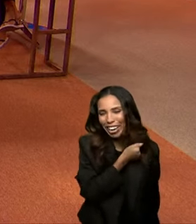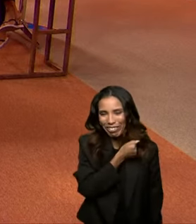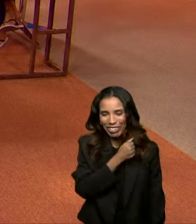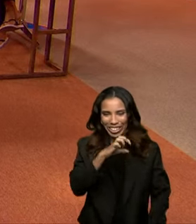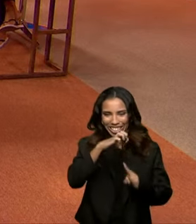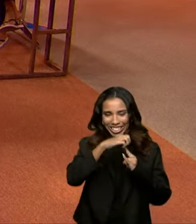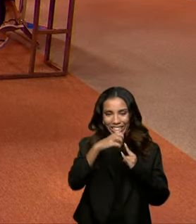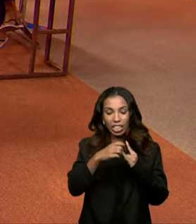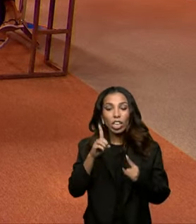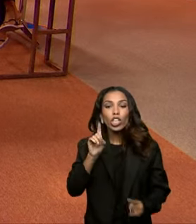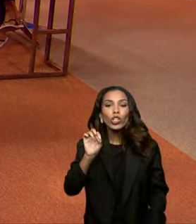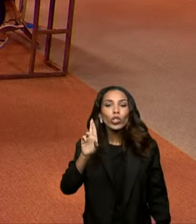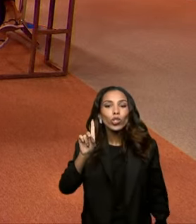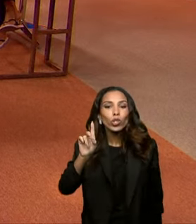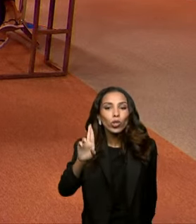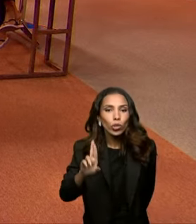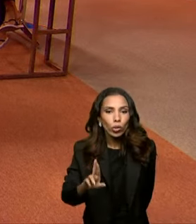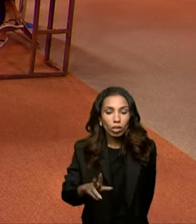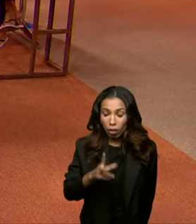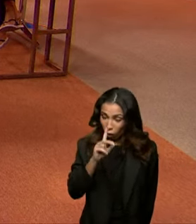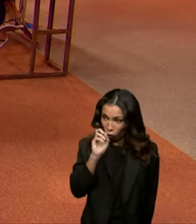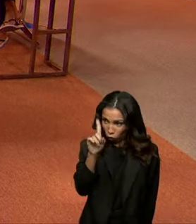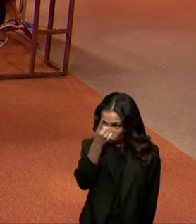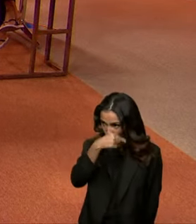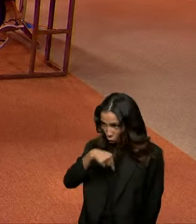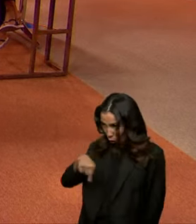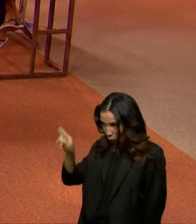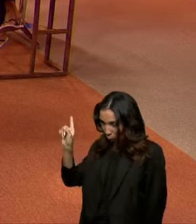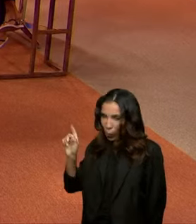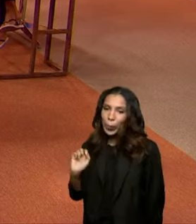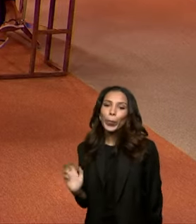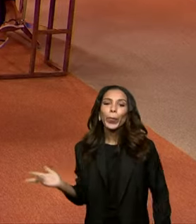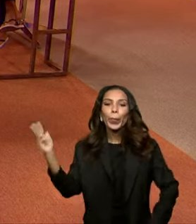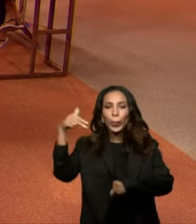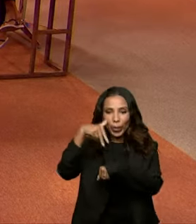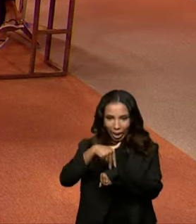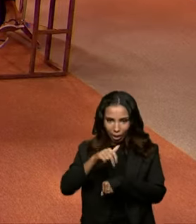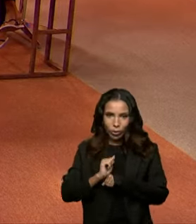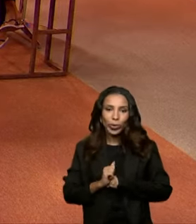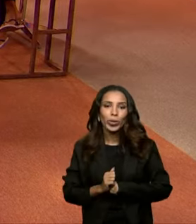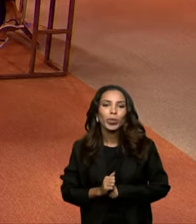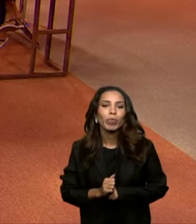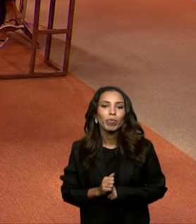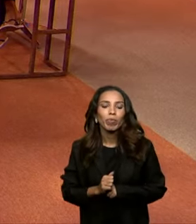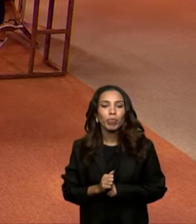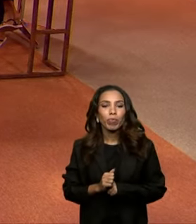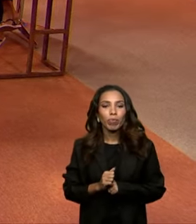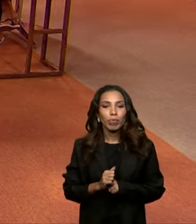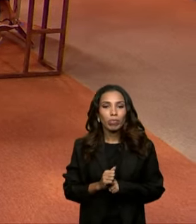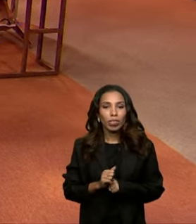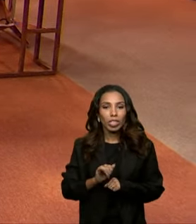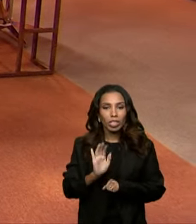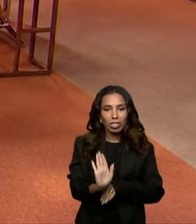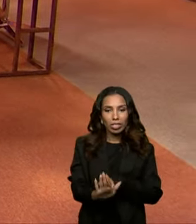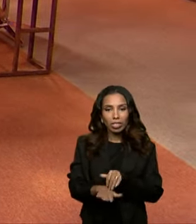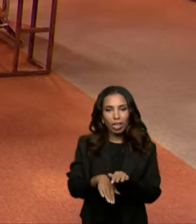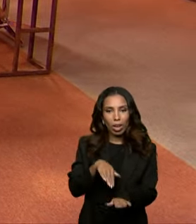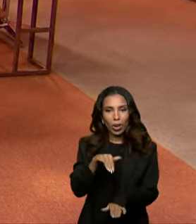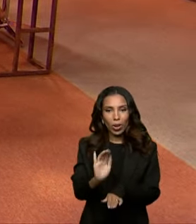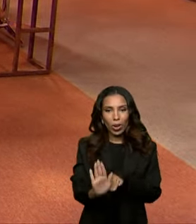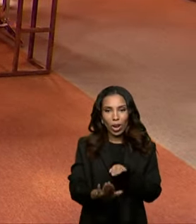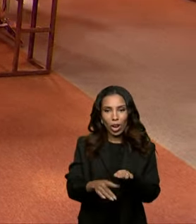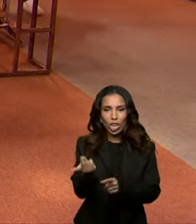Dudu. Paulo. Já vou indo pra lá pro palco aqui. Vai indo pra lá, pelo amor de Deus. Minha comadre vai sambar descalço. Alessandra, esse seu pezinho descalço aí embaixo